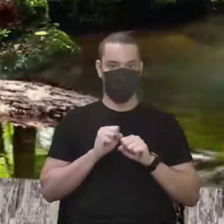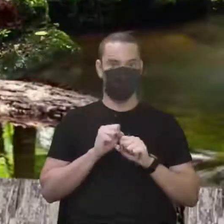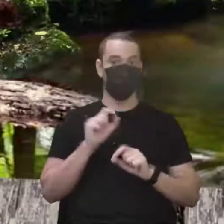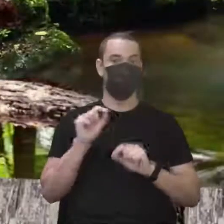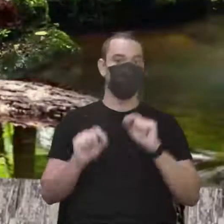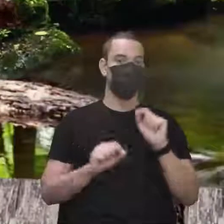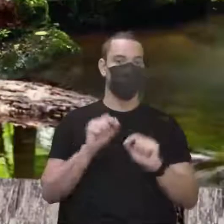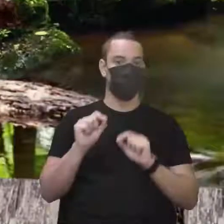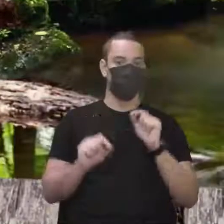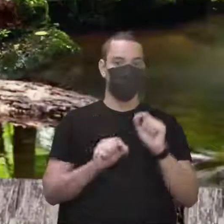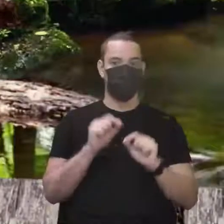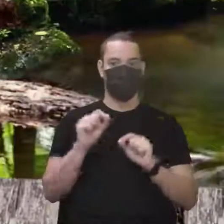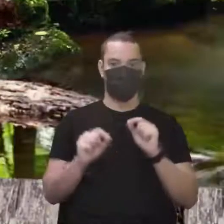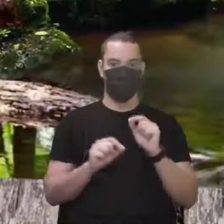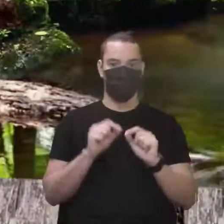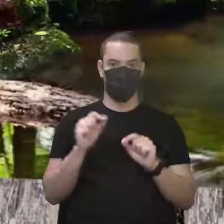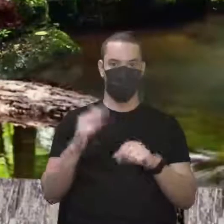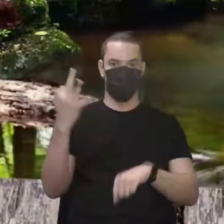quê, professora?